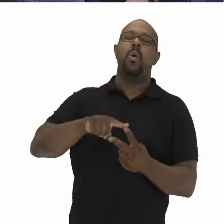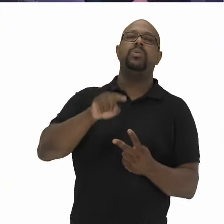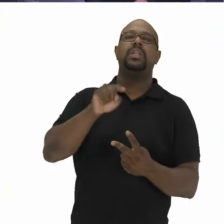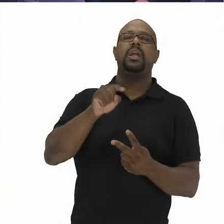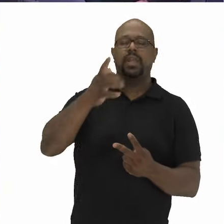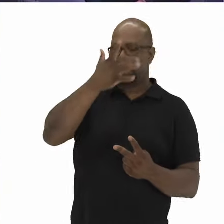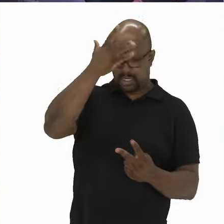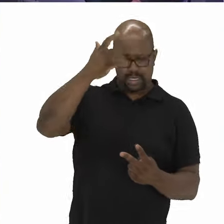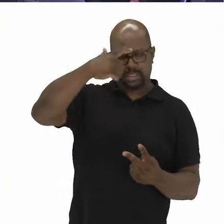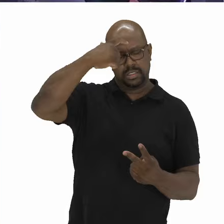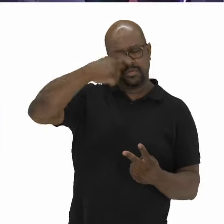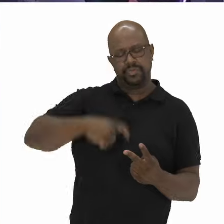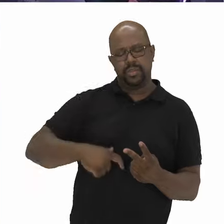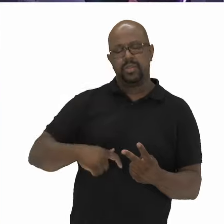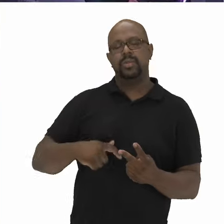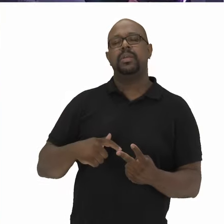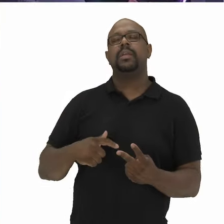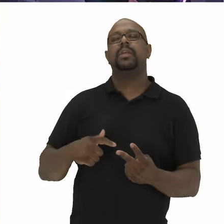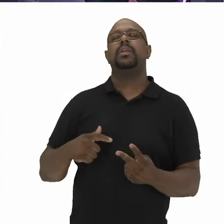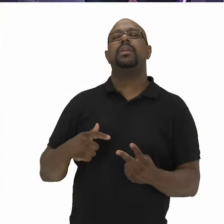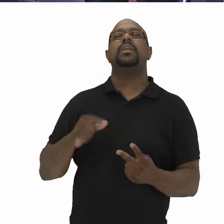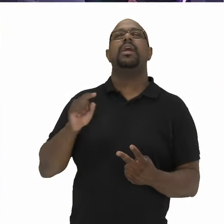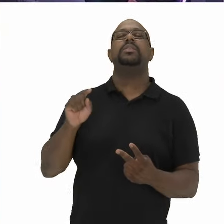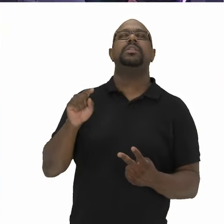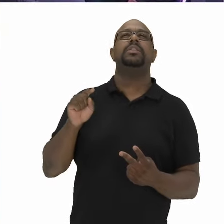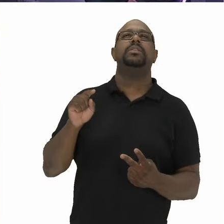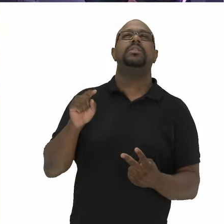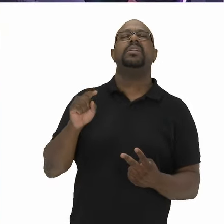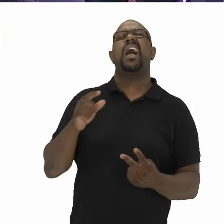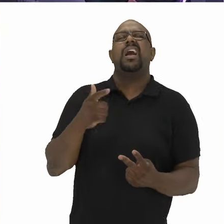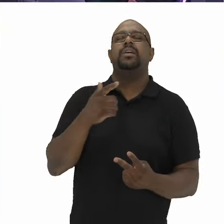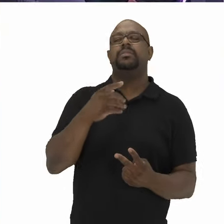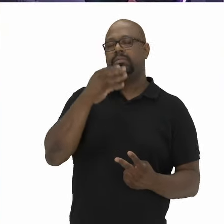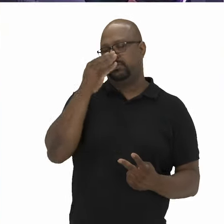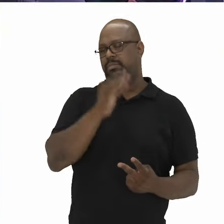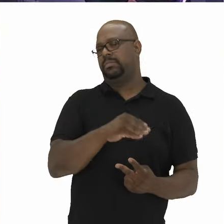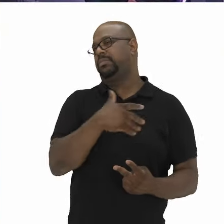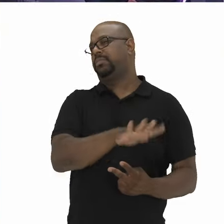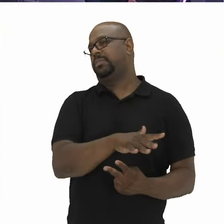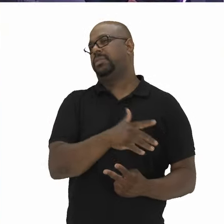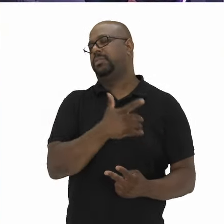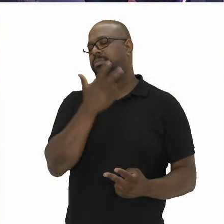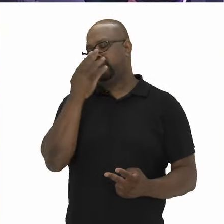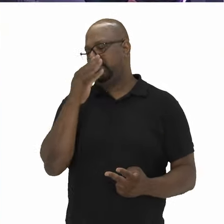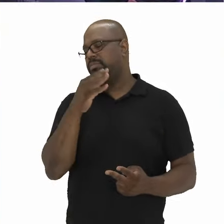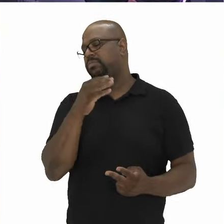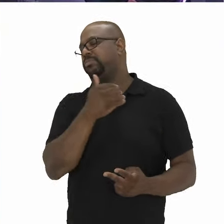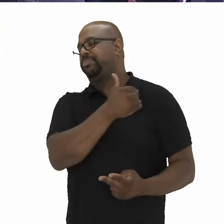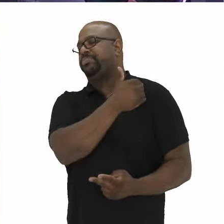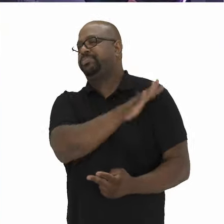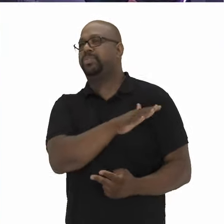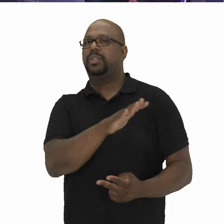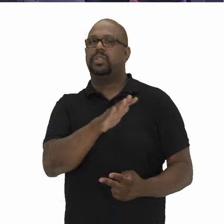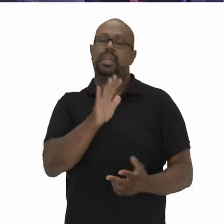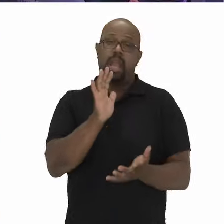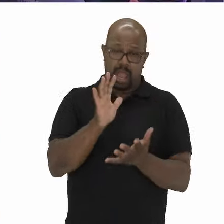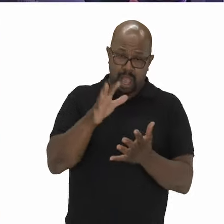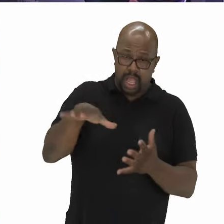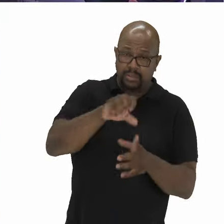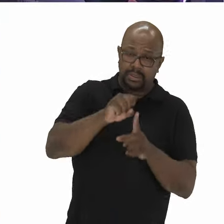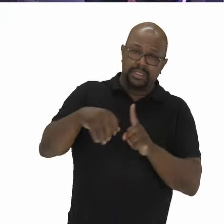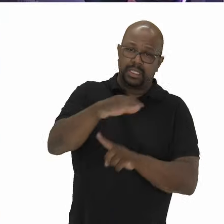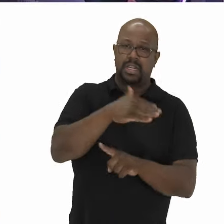ou daquele indivíduo que que a gente deixa para lá digamos ignora sociedade